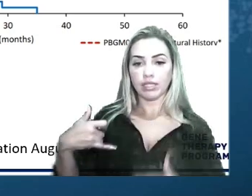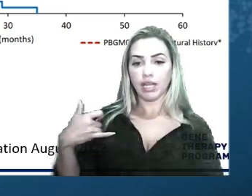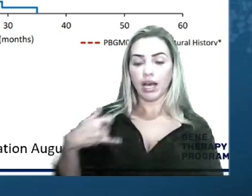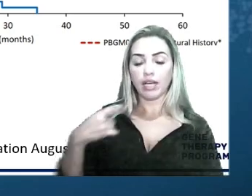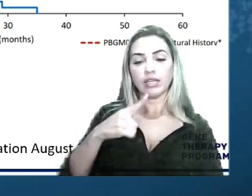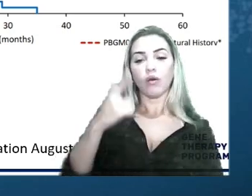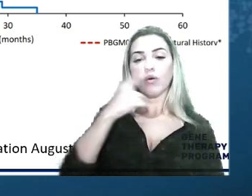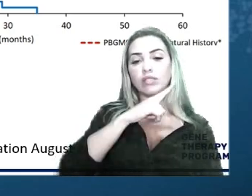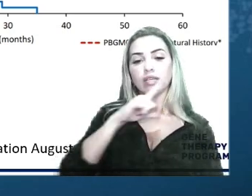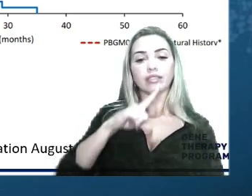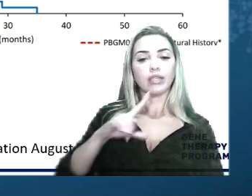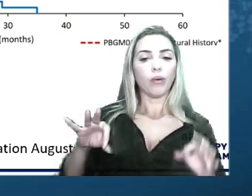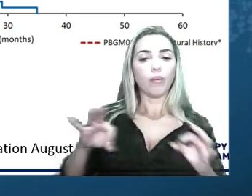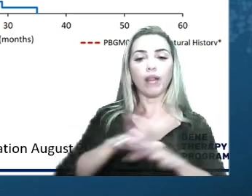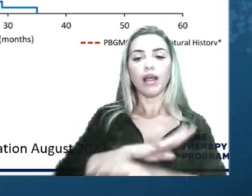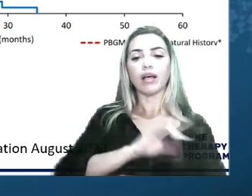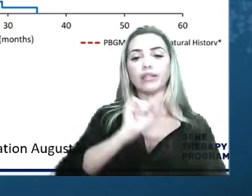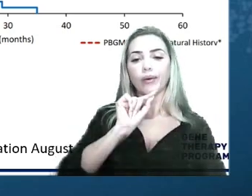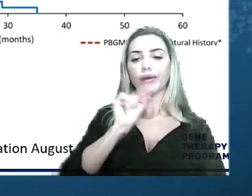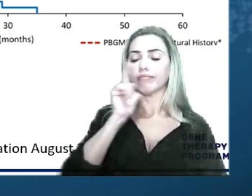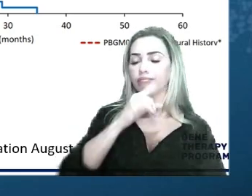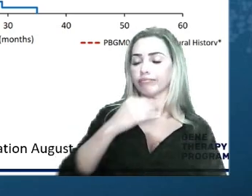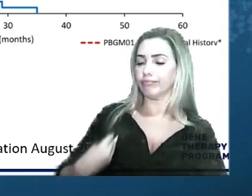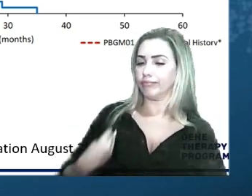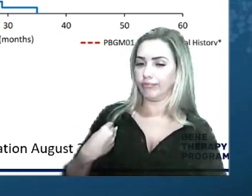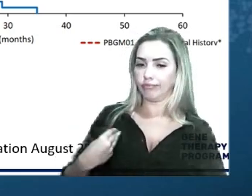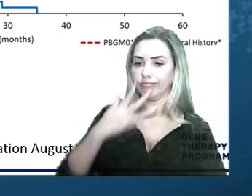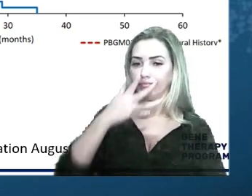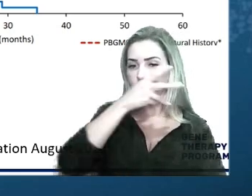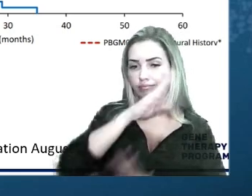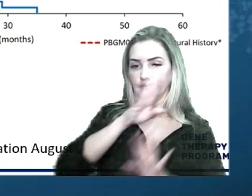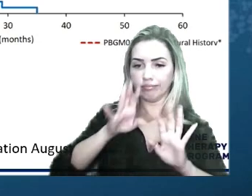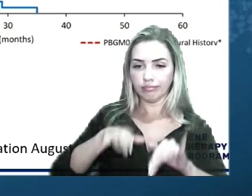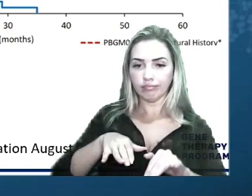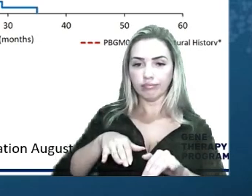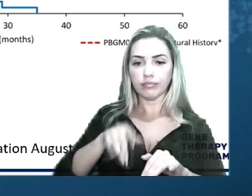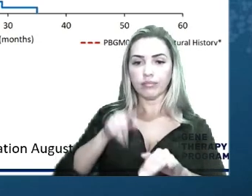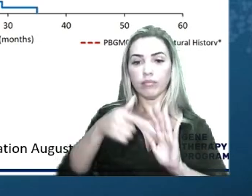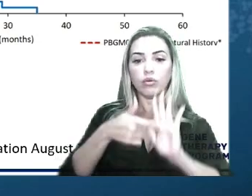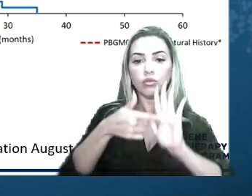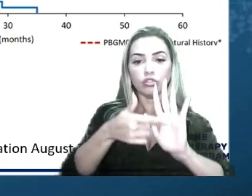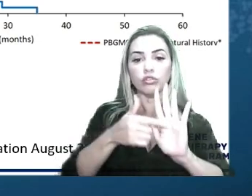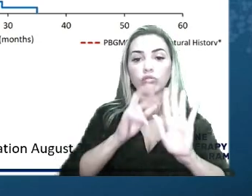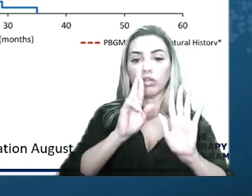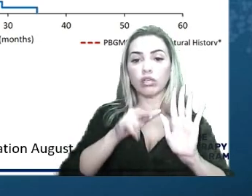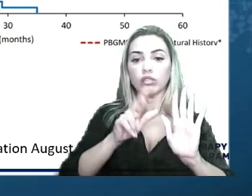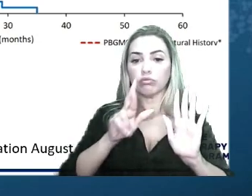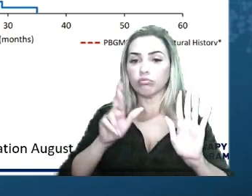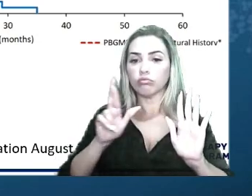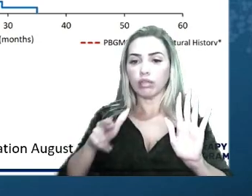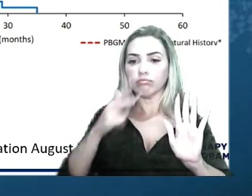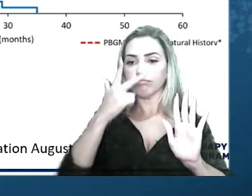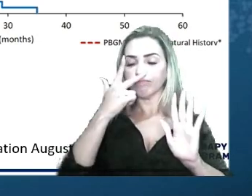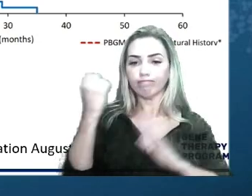tem uma completa sobrevivência, mostrando um resultado dramático aqui,